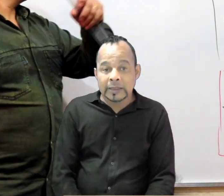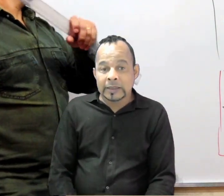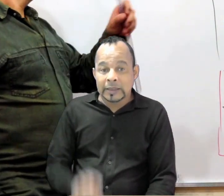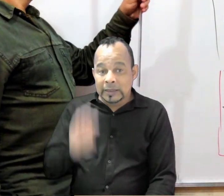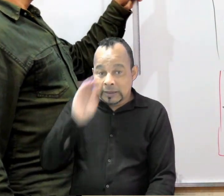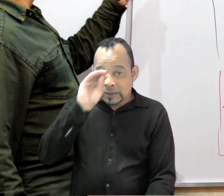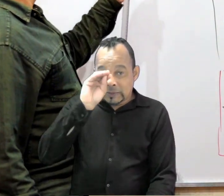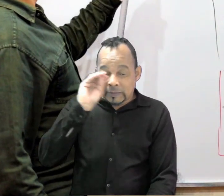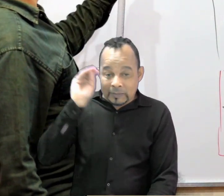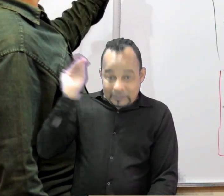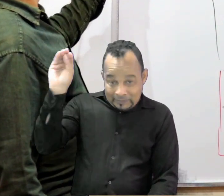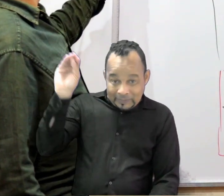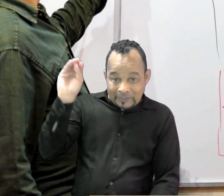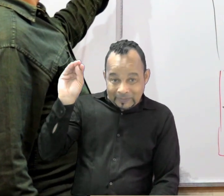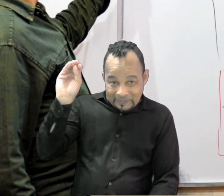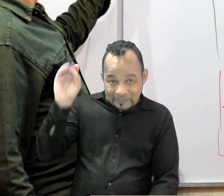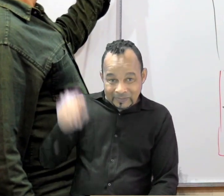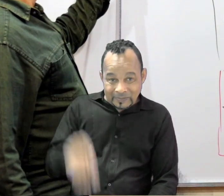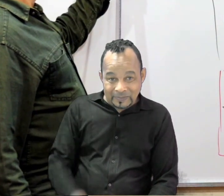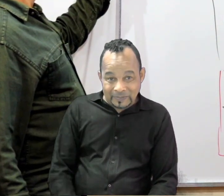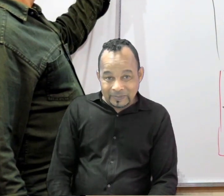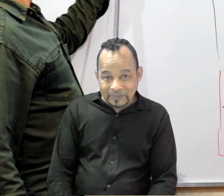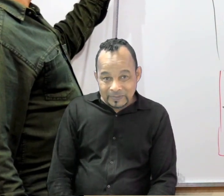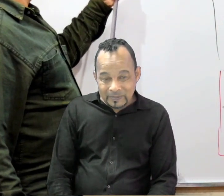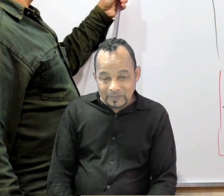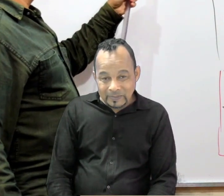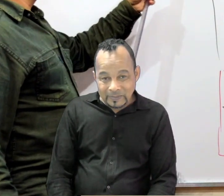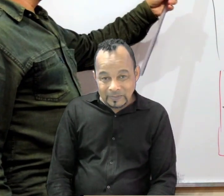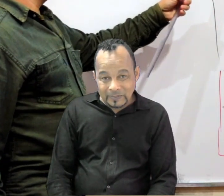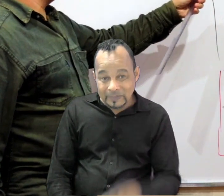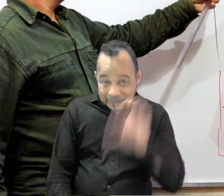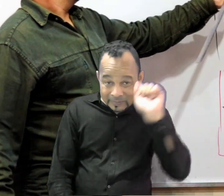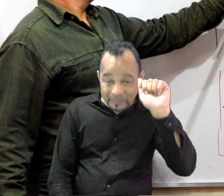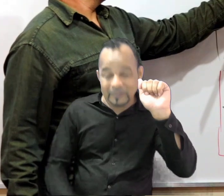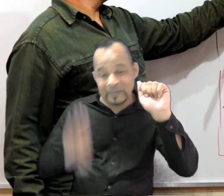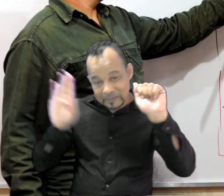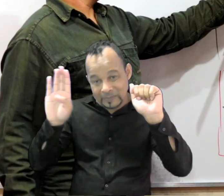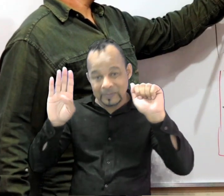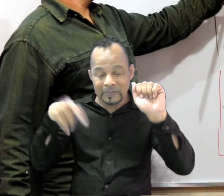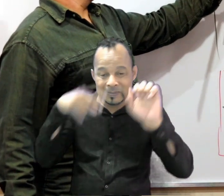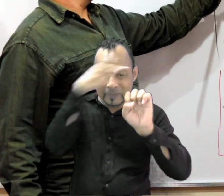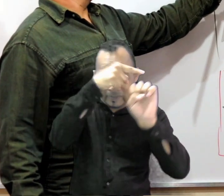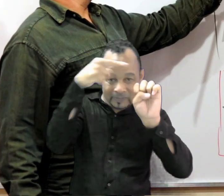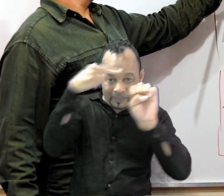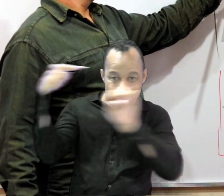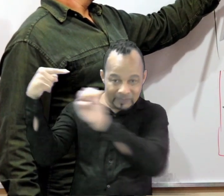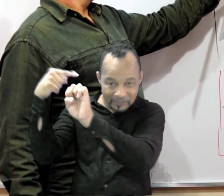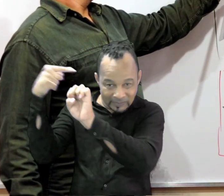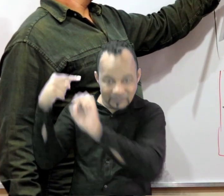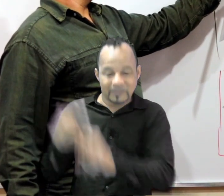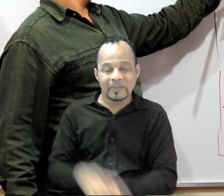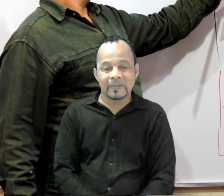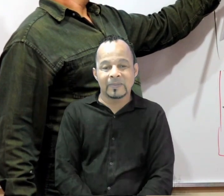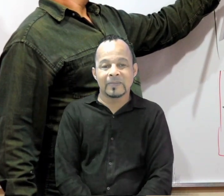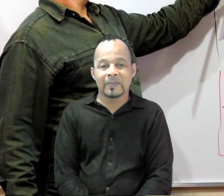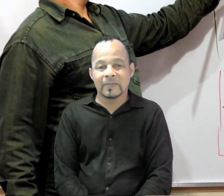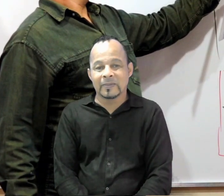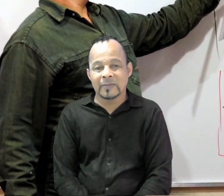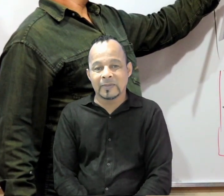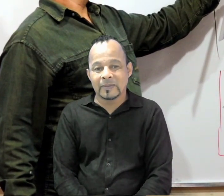Beleza, pessoal? Eu anotei aqui, então, o vetor A, o vetor B, o ângulo θ oriundo de